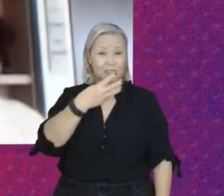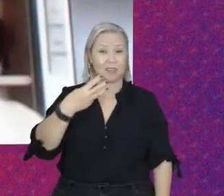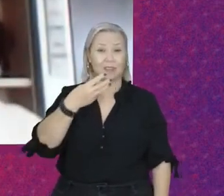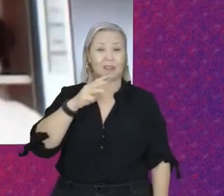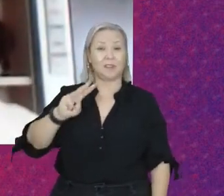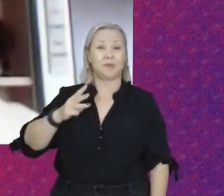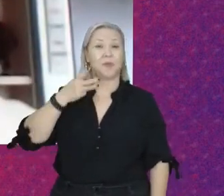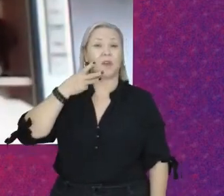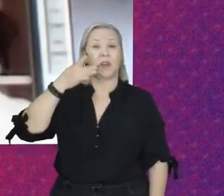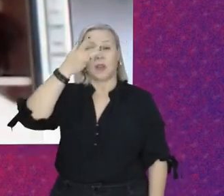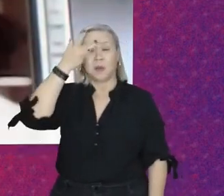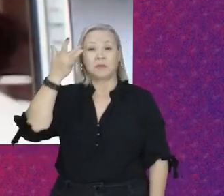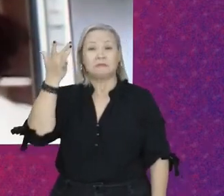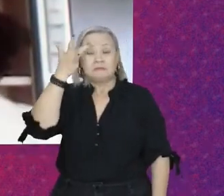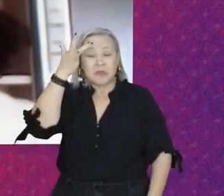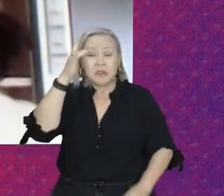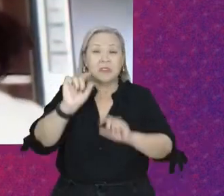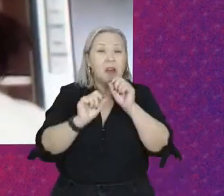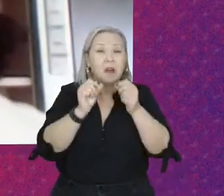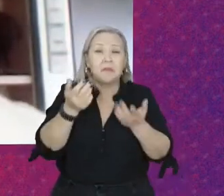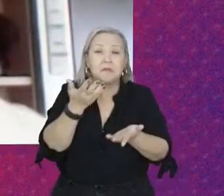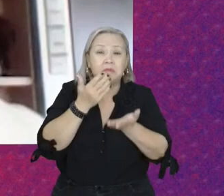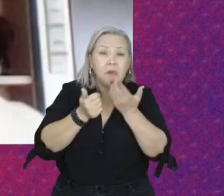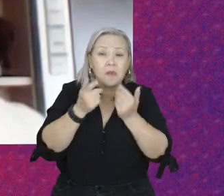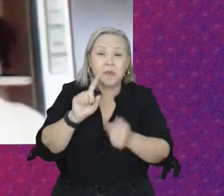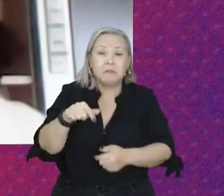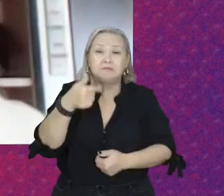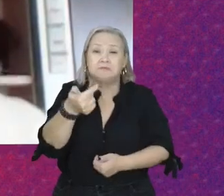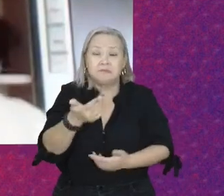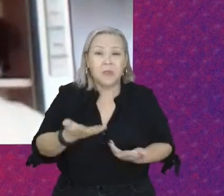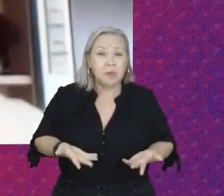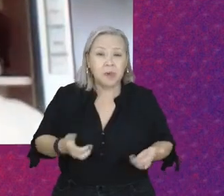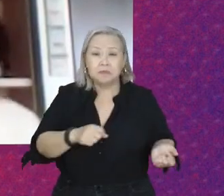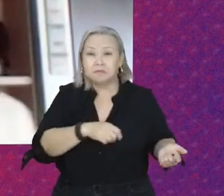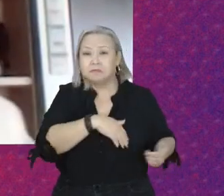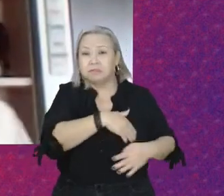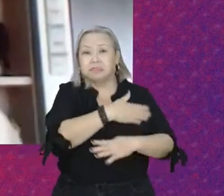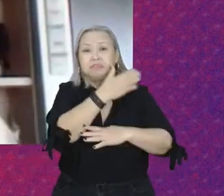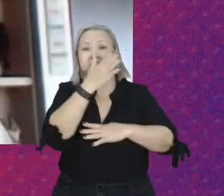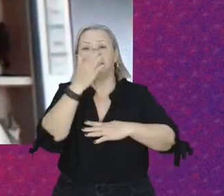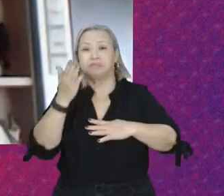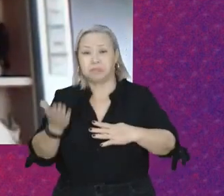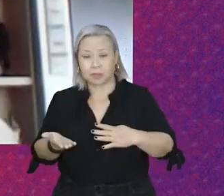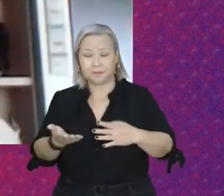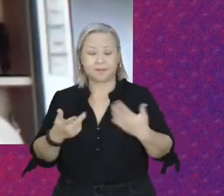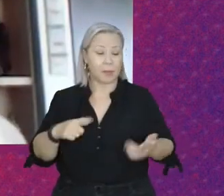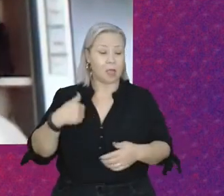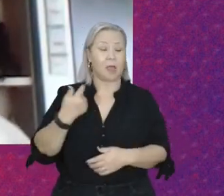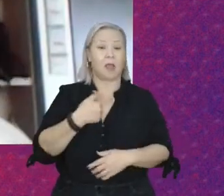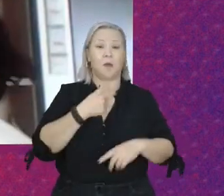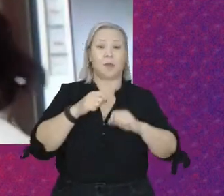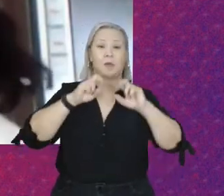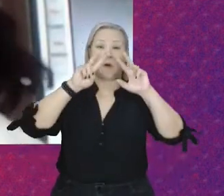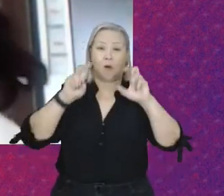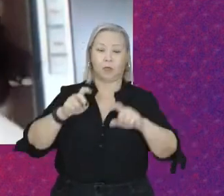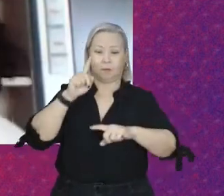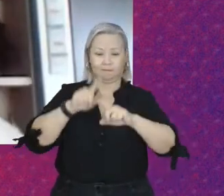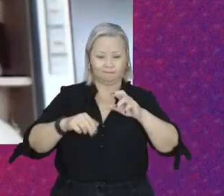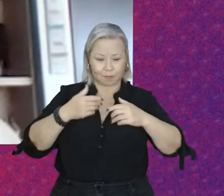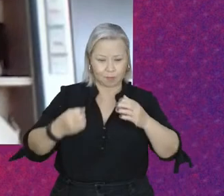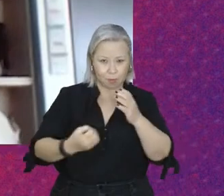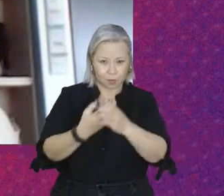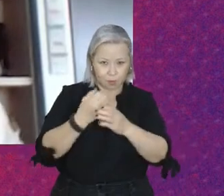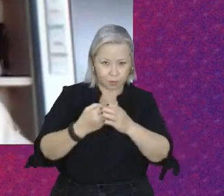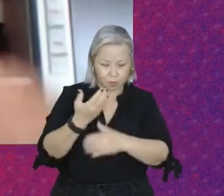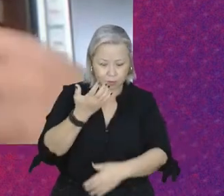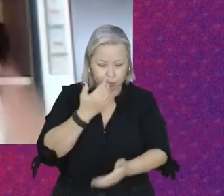de pessoas que não sabem o que vão comer, não é? Durante o dia. Então, para nós, o tema da produção de alimentos